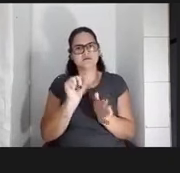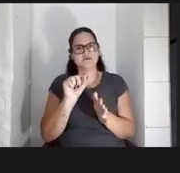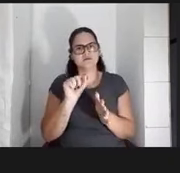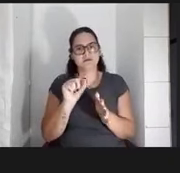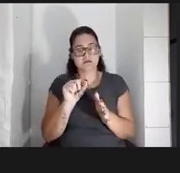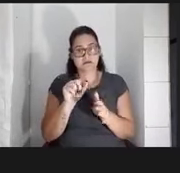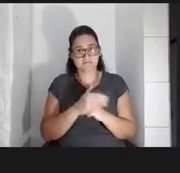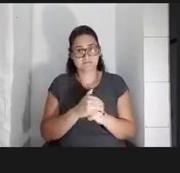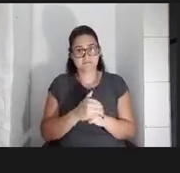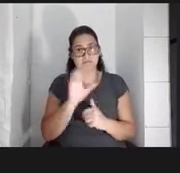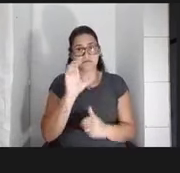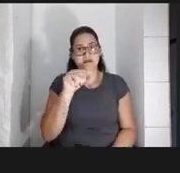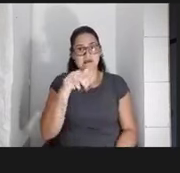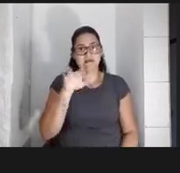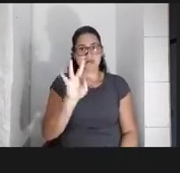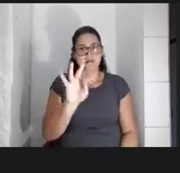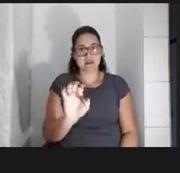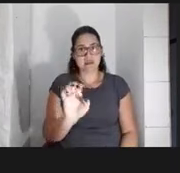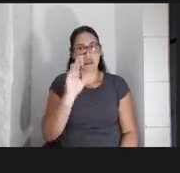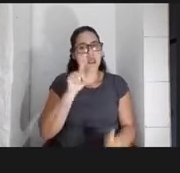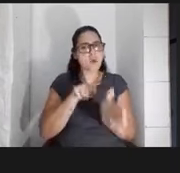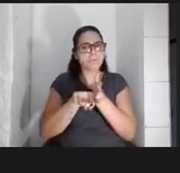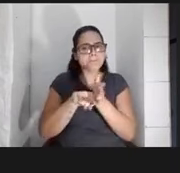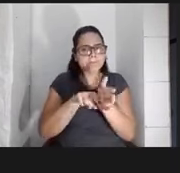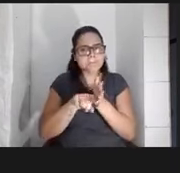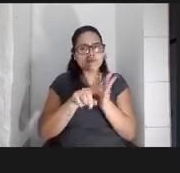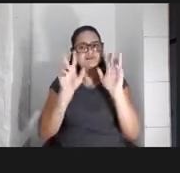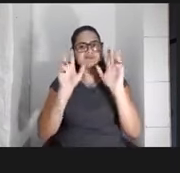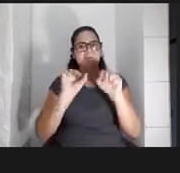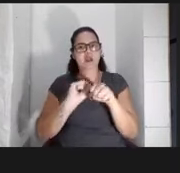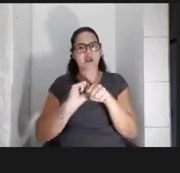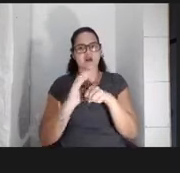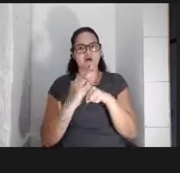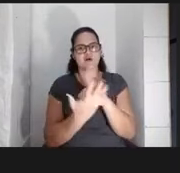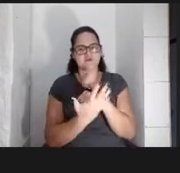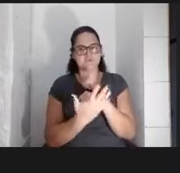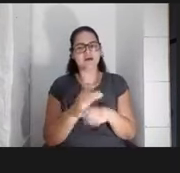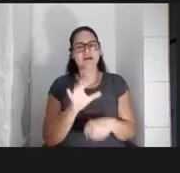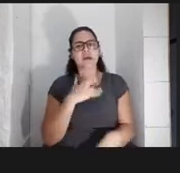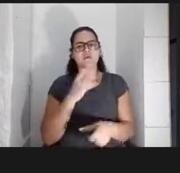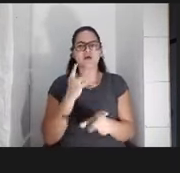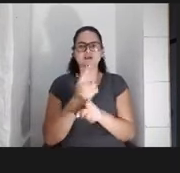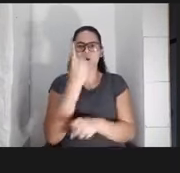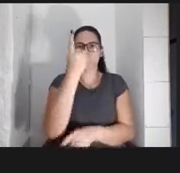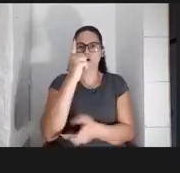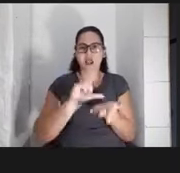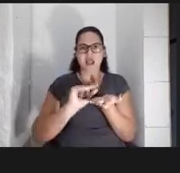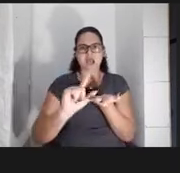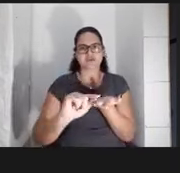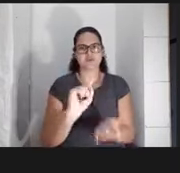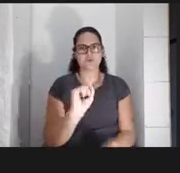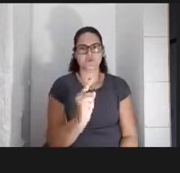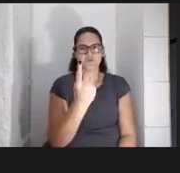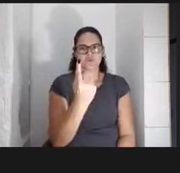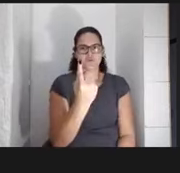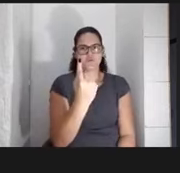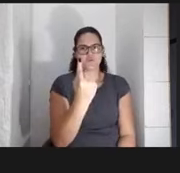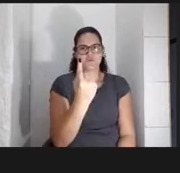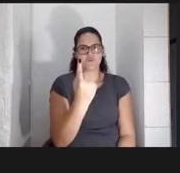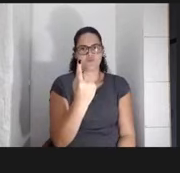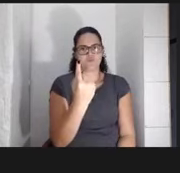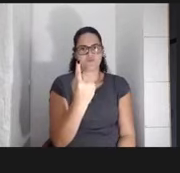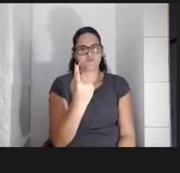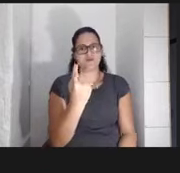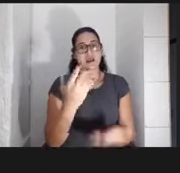CNTE, eu fui pesquisar e eu achei apenas um artigo, né, na revista